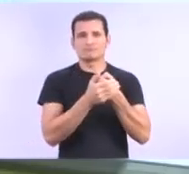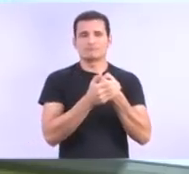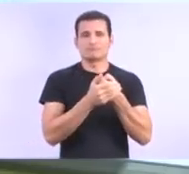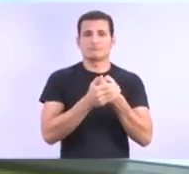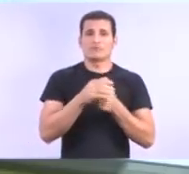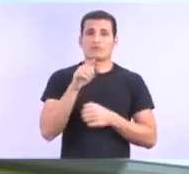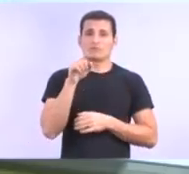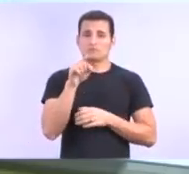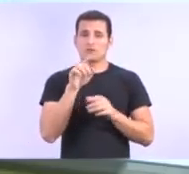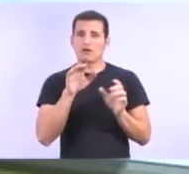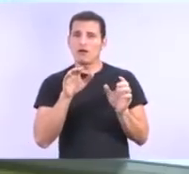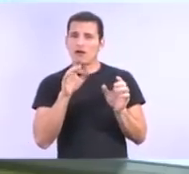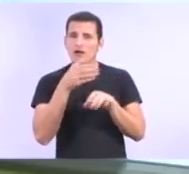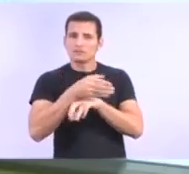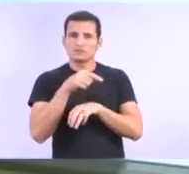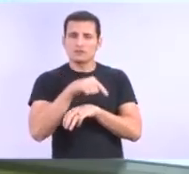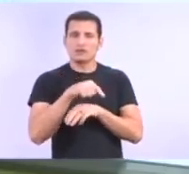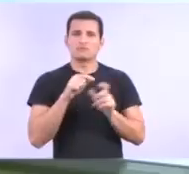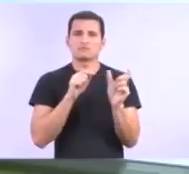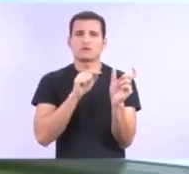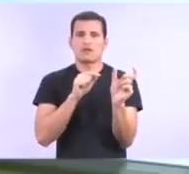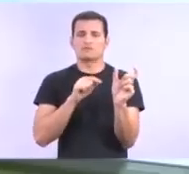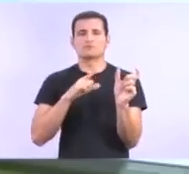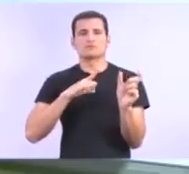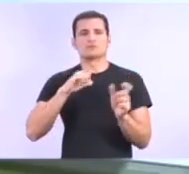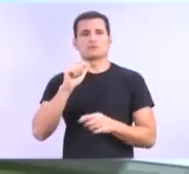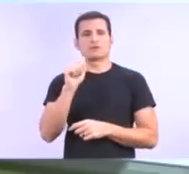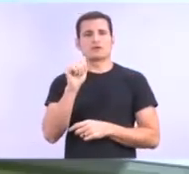você acessar esses atributos, você vai ter, no caso,